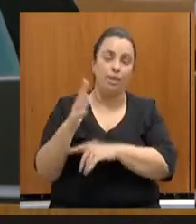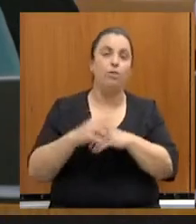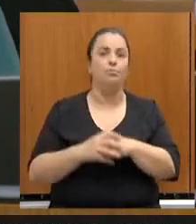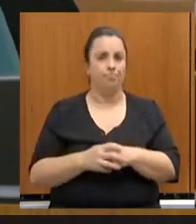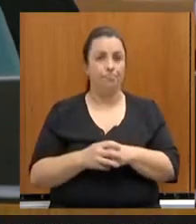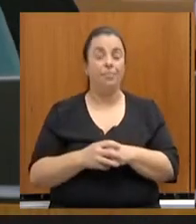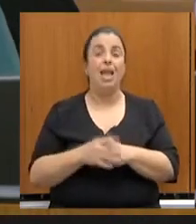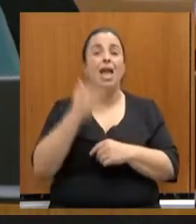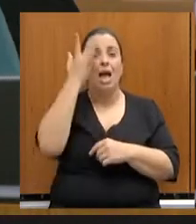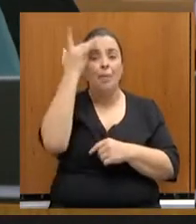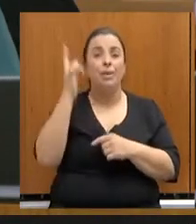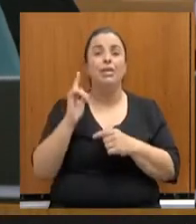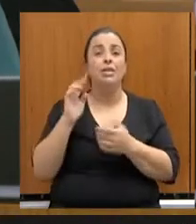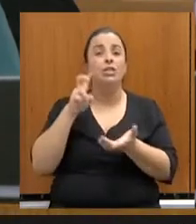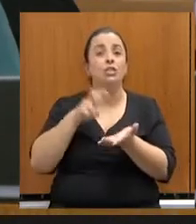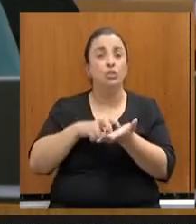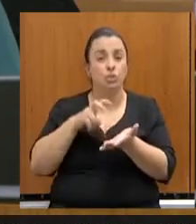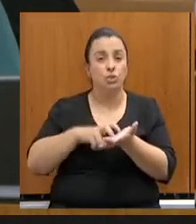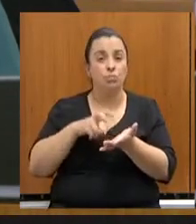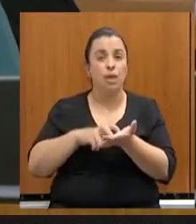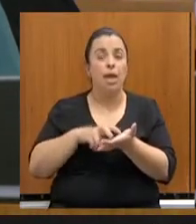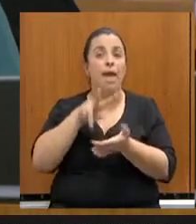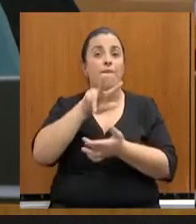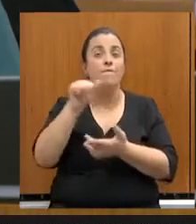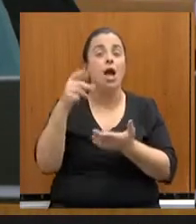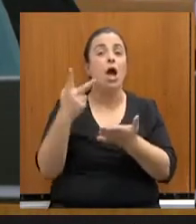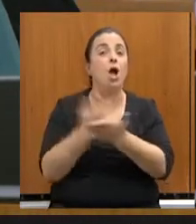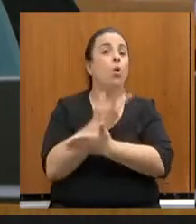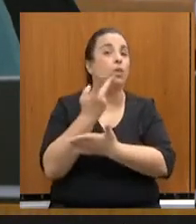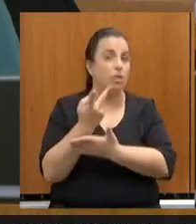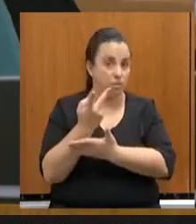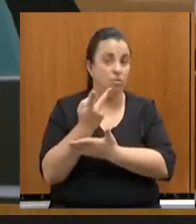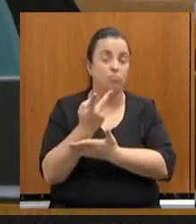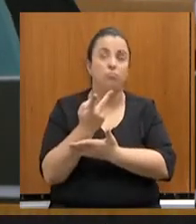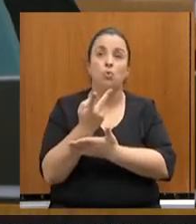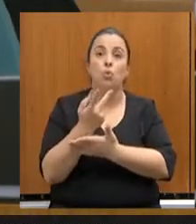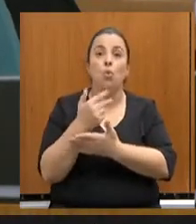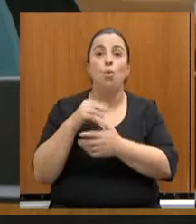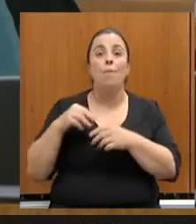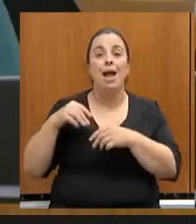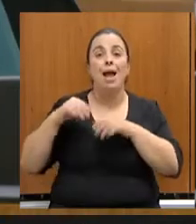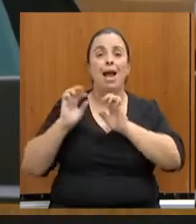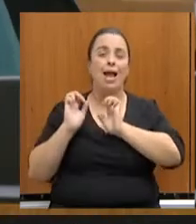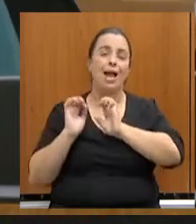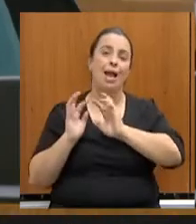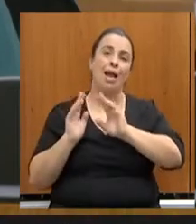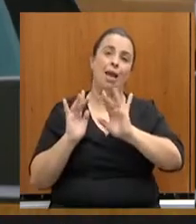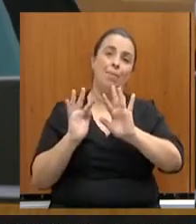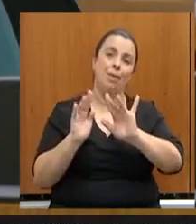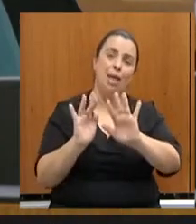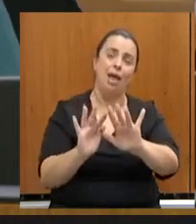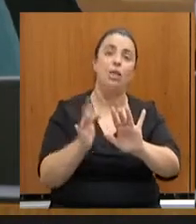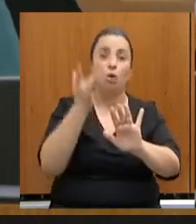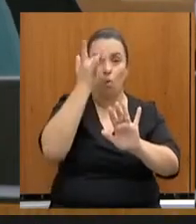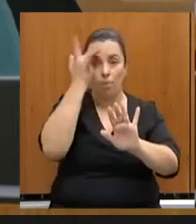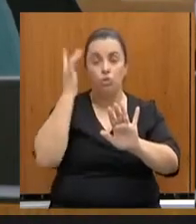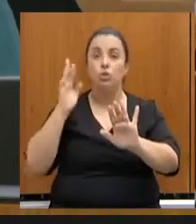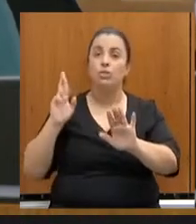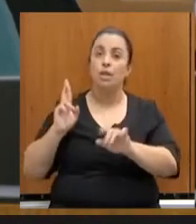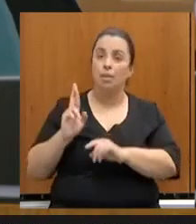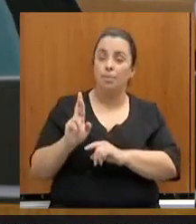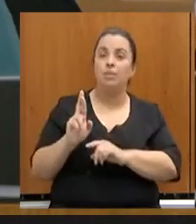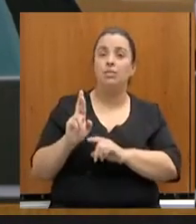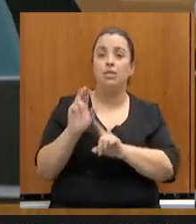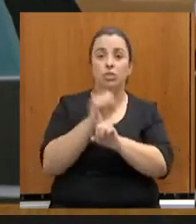pela manhã deputada nós vamos fazer uma caminhada com alguns representantes da sociedade civil na terra da calçada e